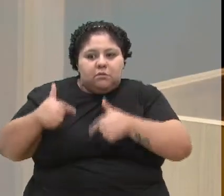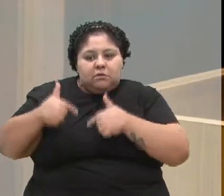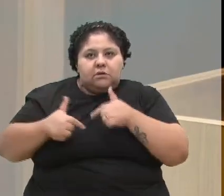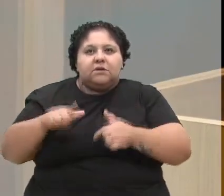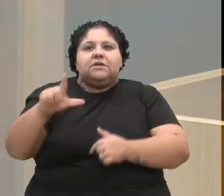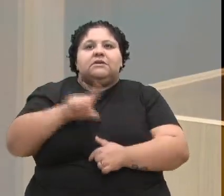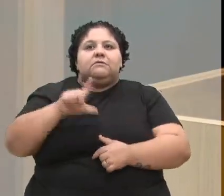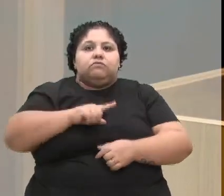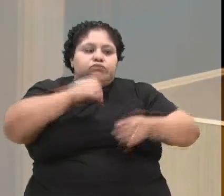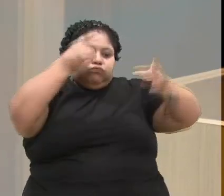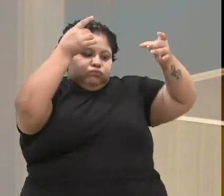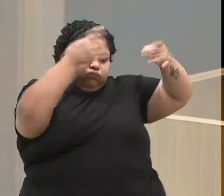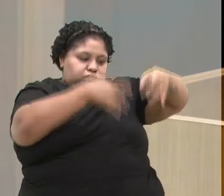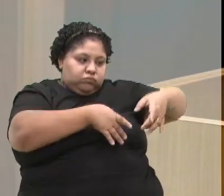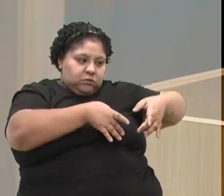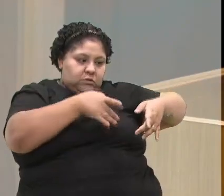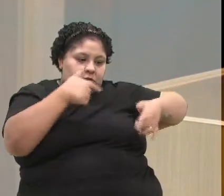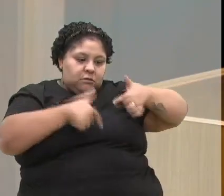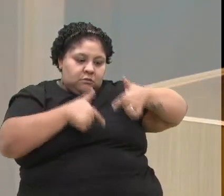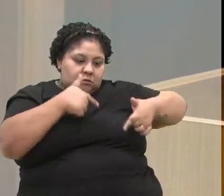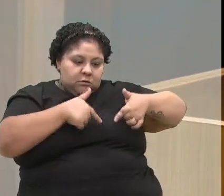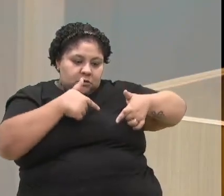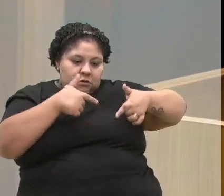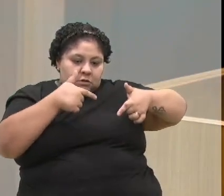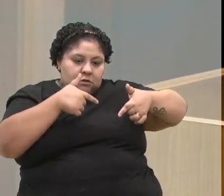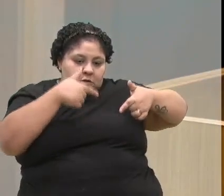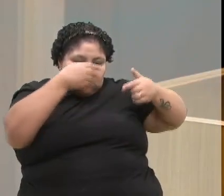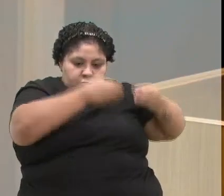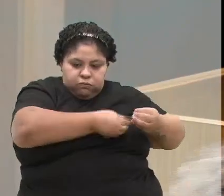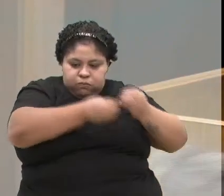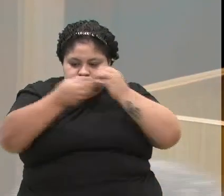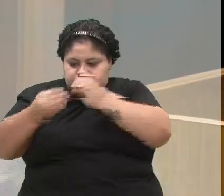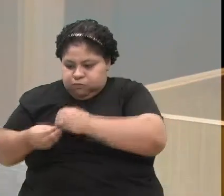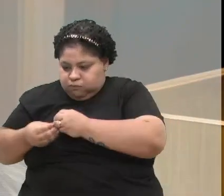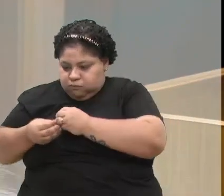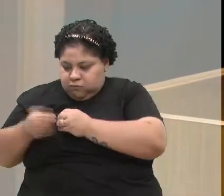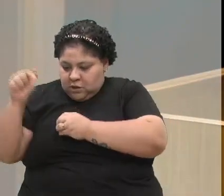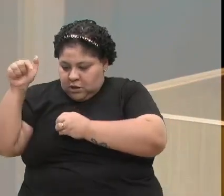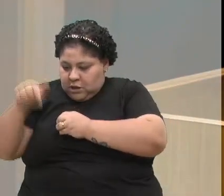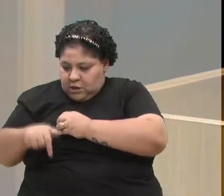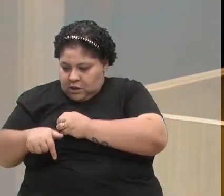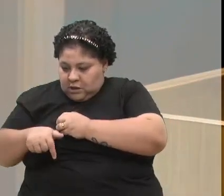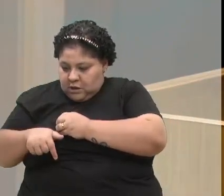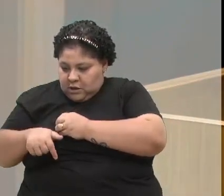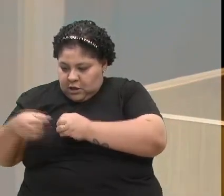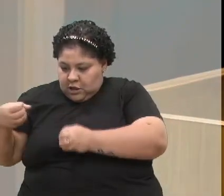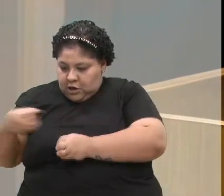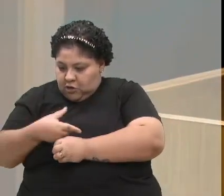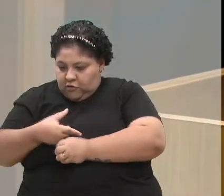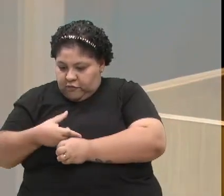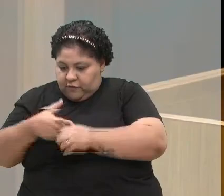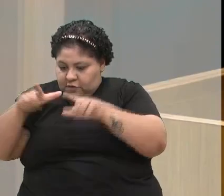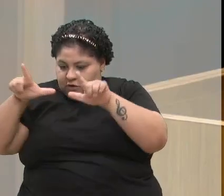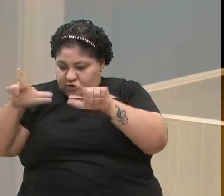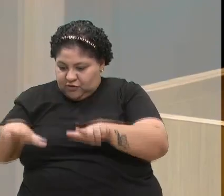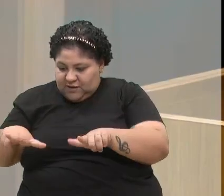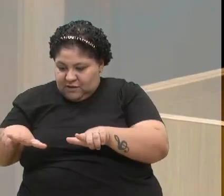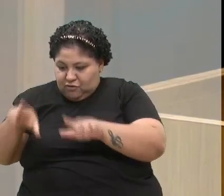que abandonar os afazeres para vir fazer a renovação do talão de produtor em época de